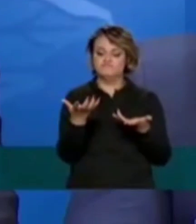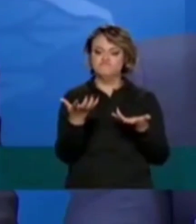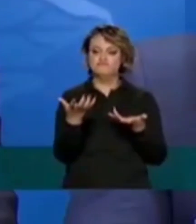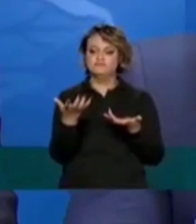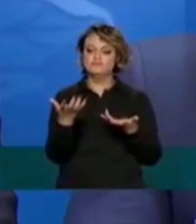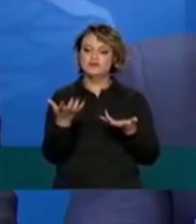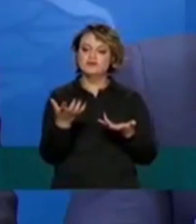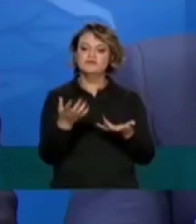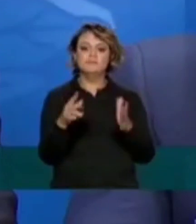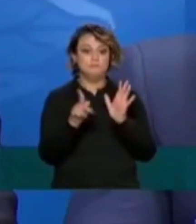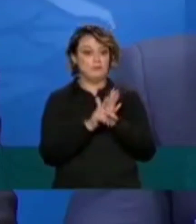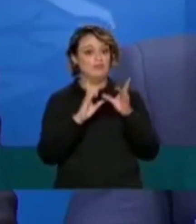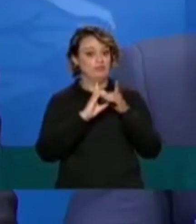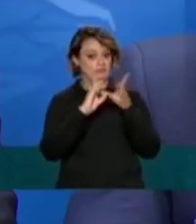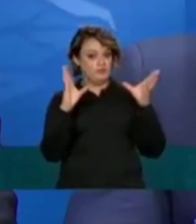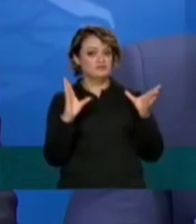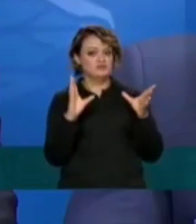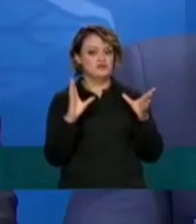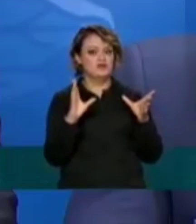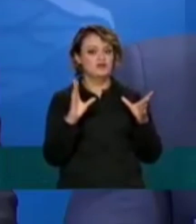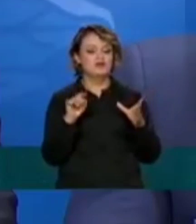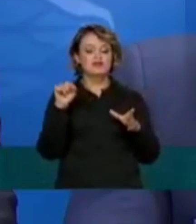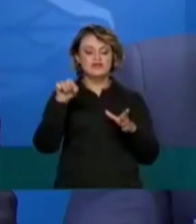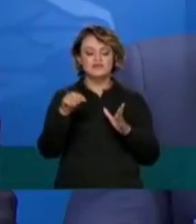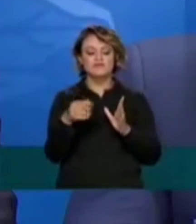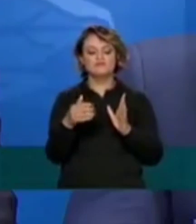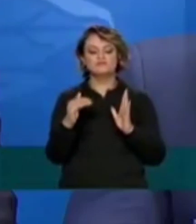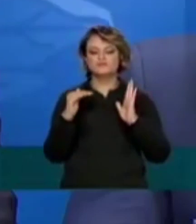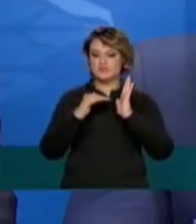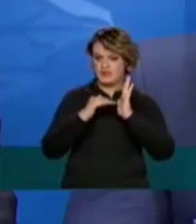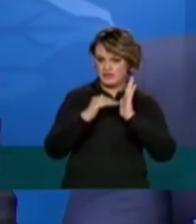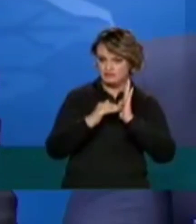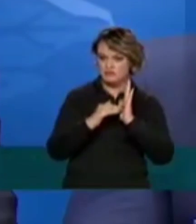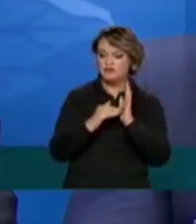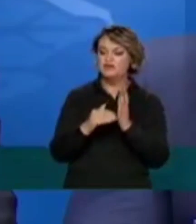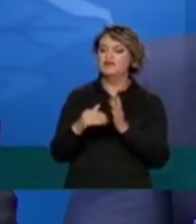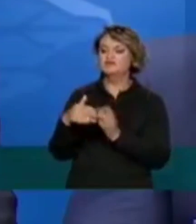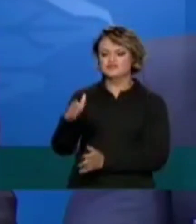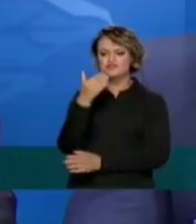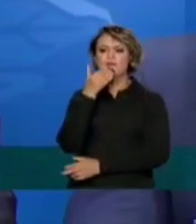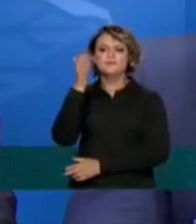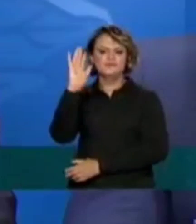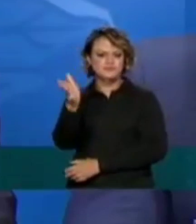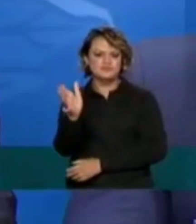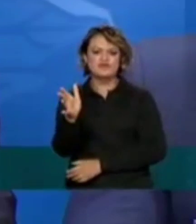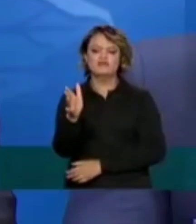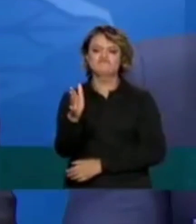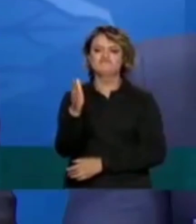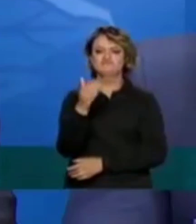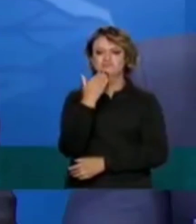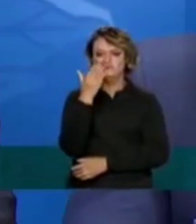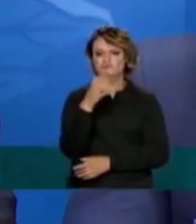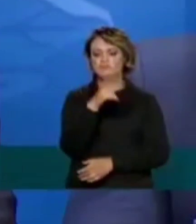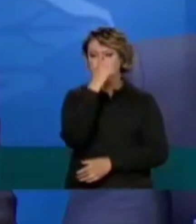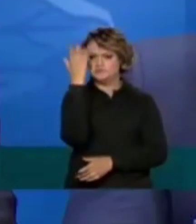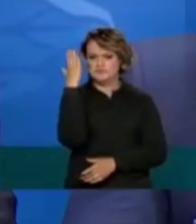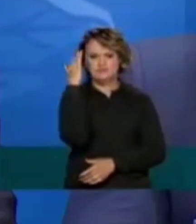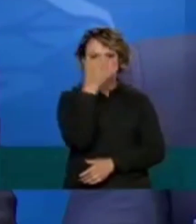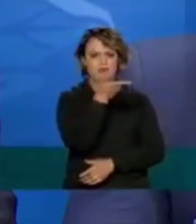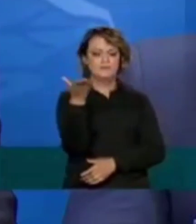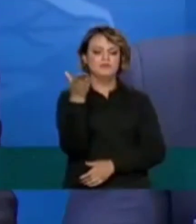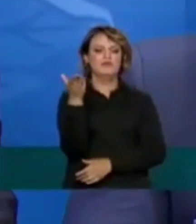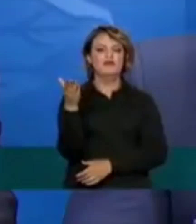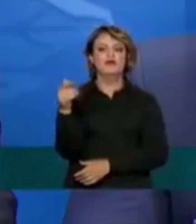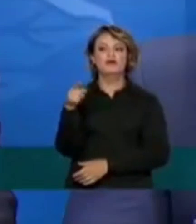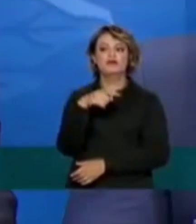como é democrático, que o Senado, e esse apelo a gente já fez publicamente nas conversas, tenha